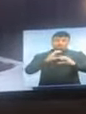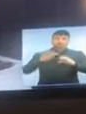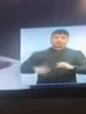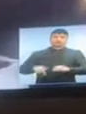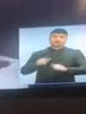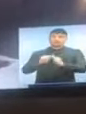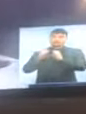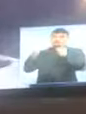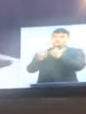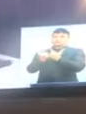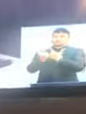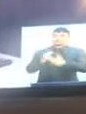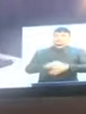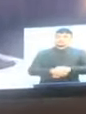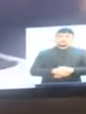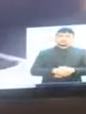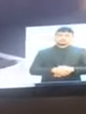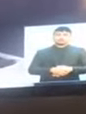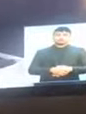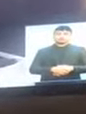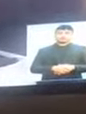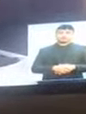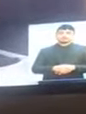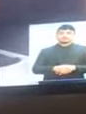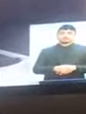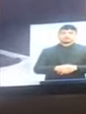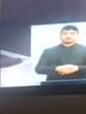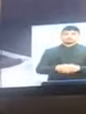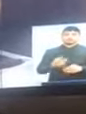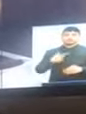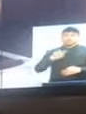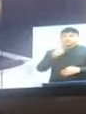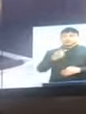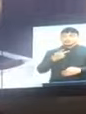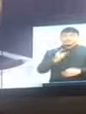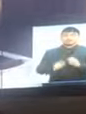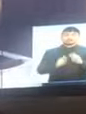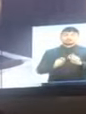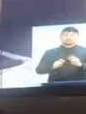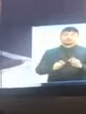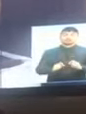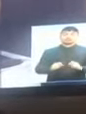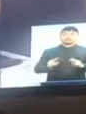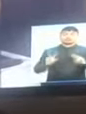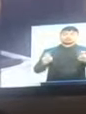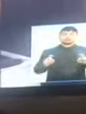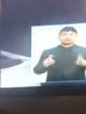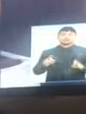Legislativa. Eu venho aqui fazer uma fala